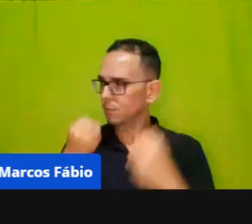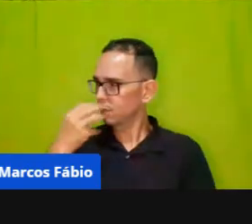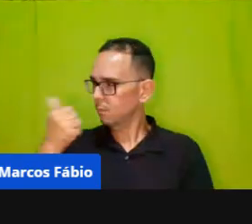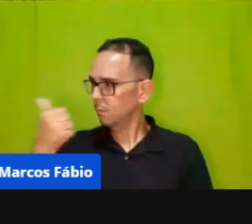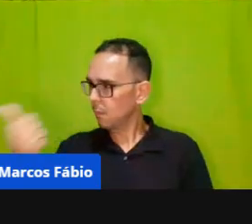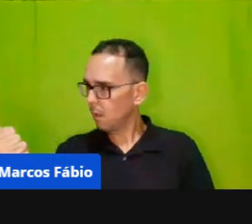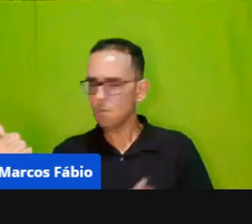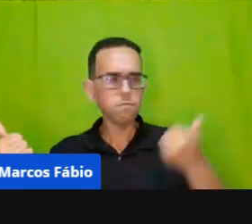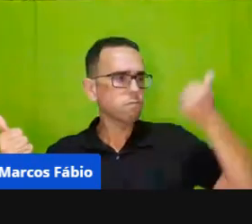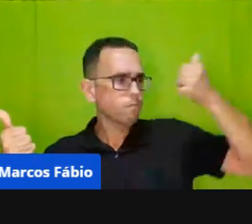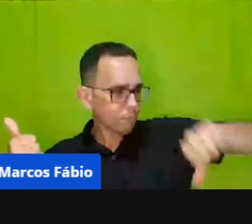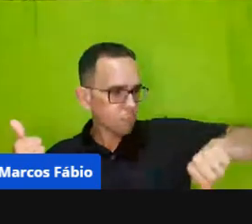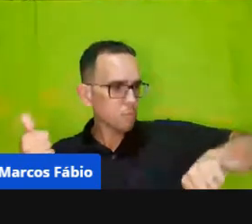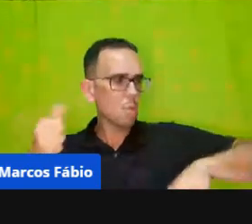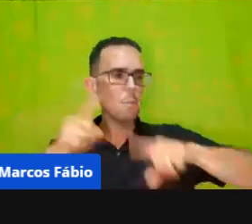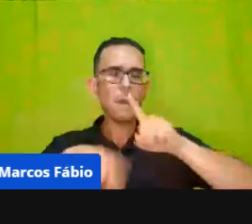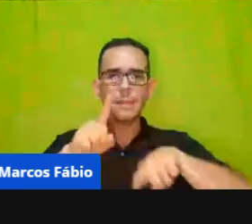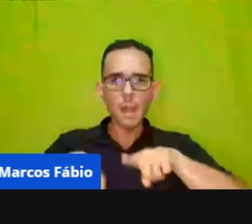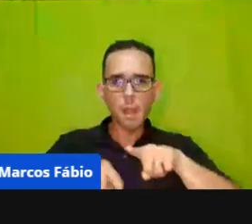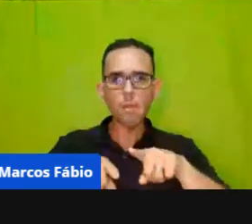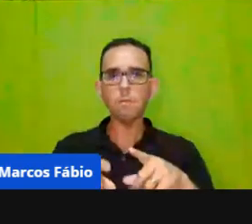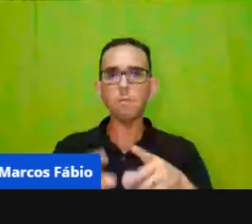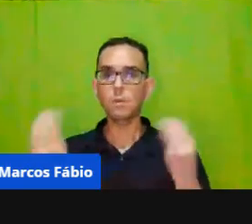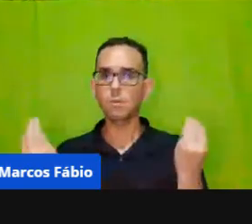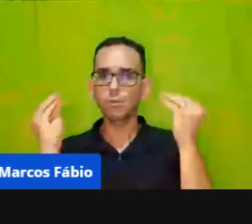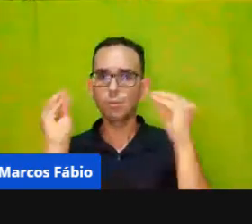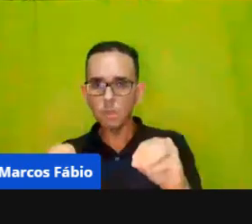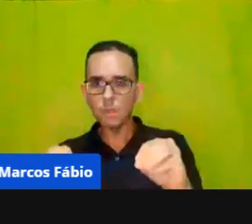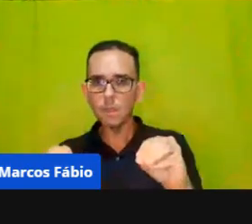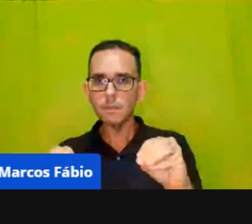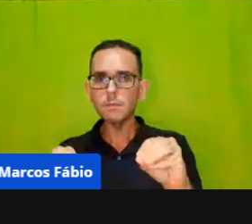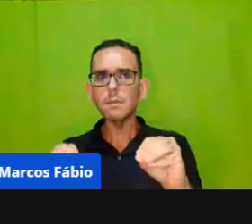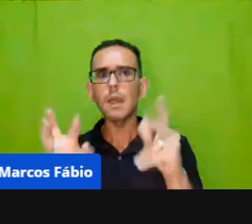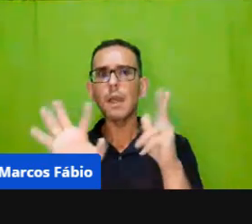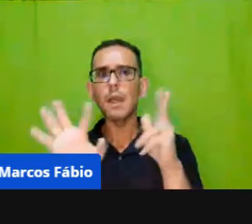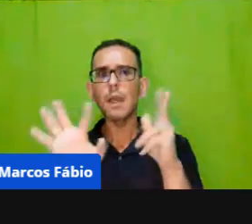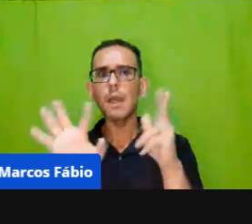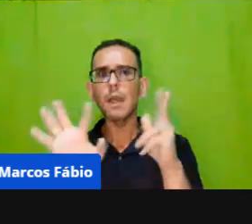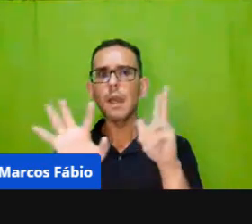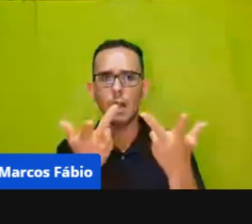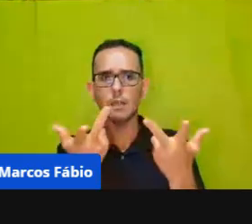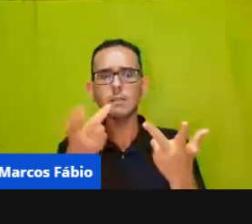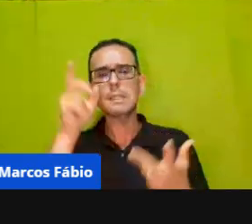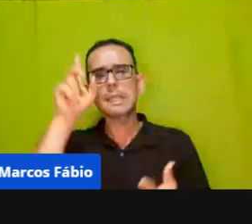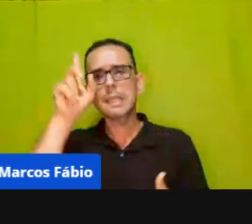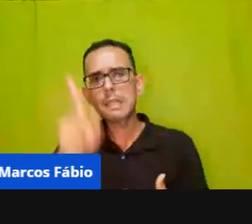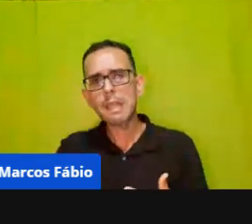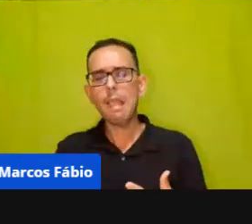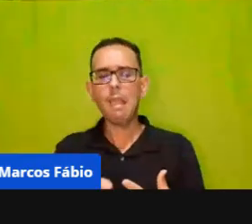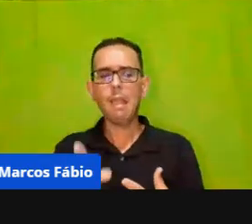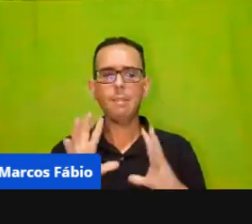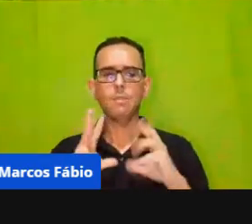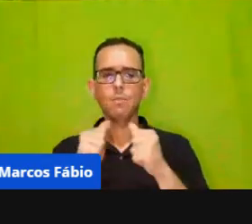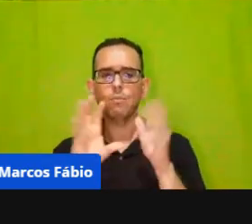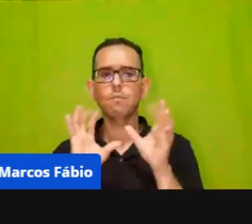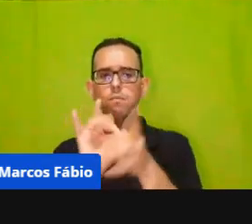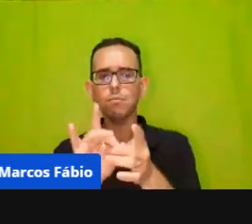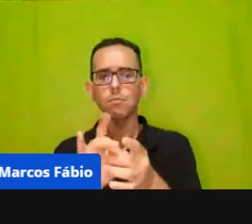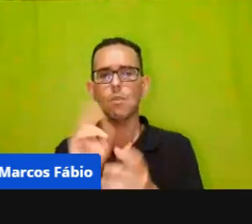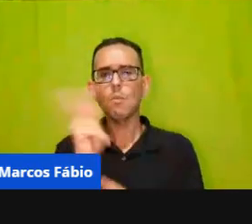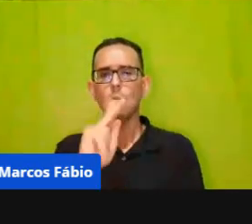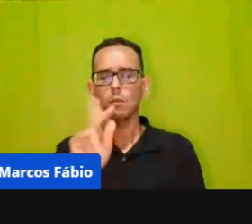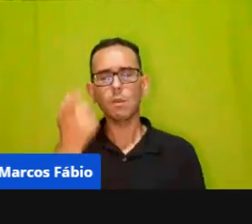que vocês trouxeram hoje aqui. O que foi falado, eu acho que vai servir para os professores poderem